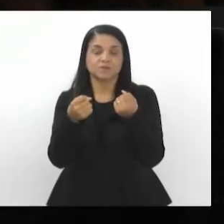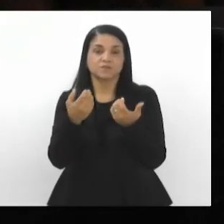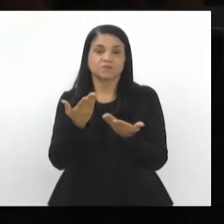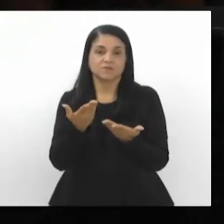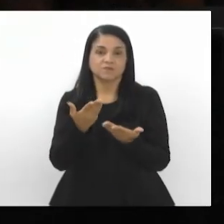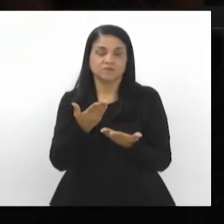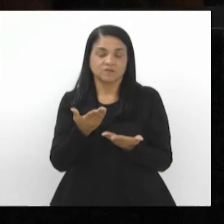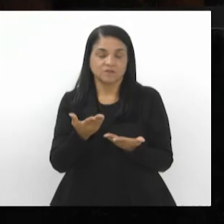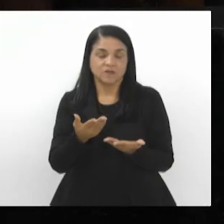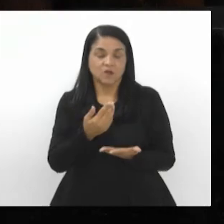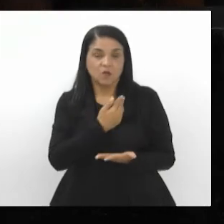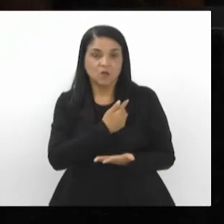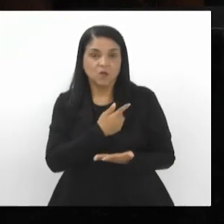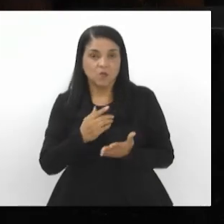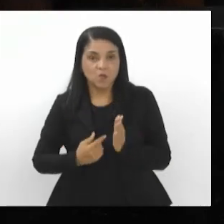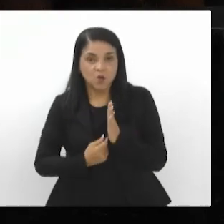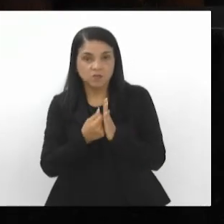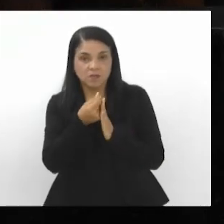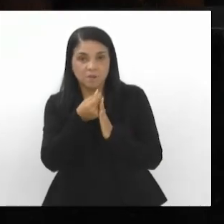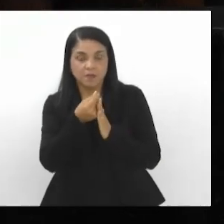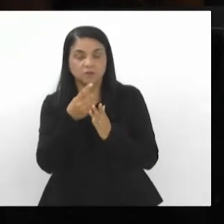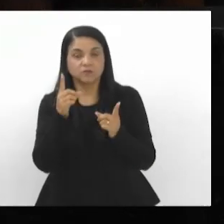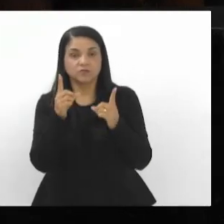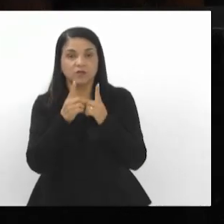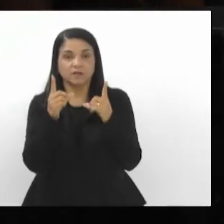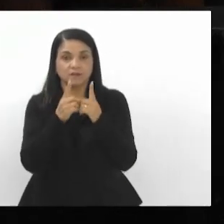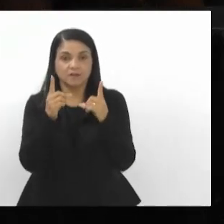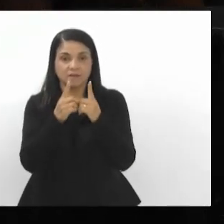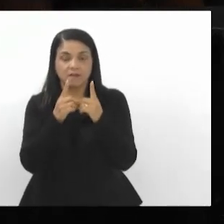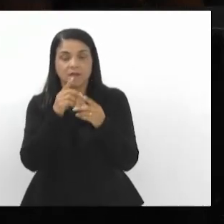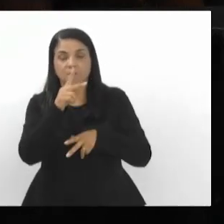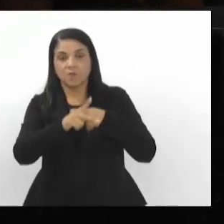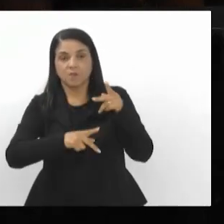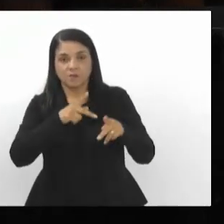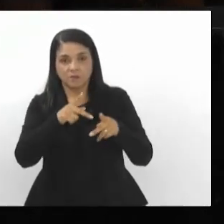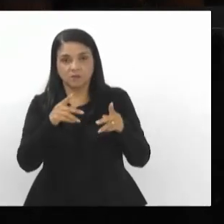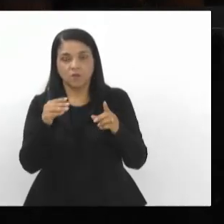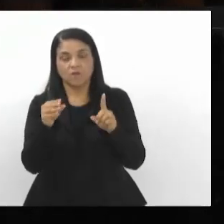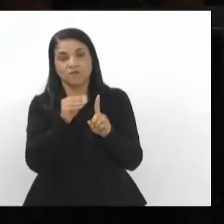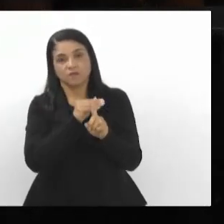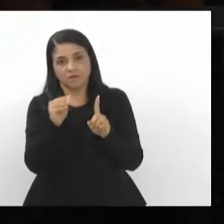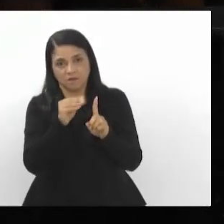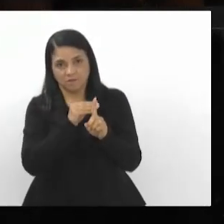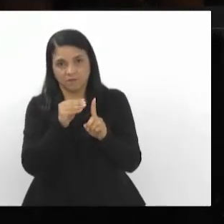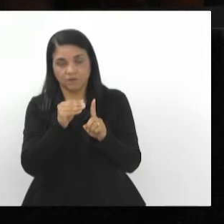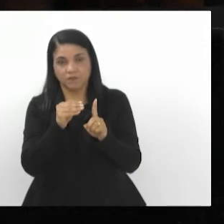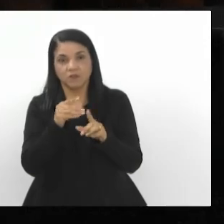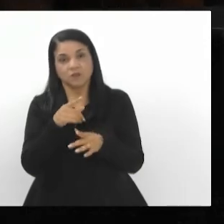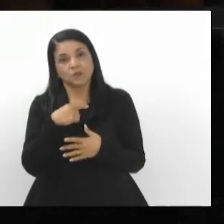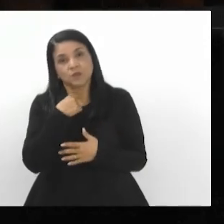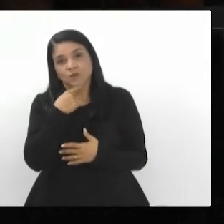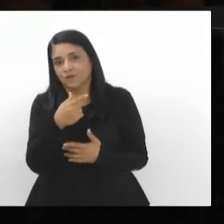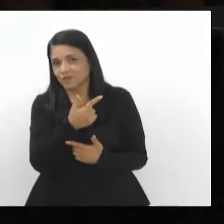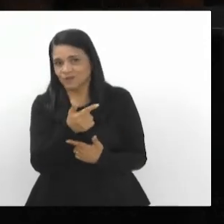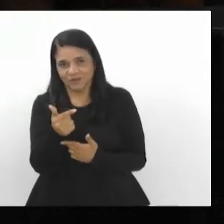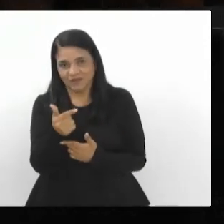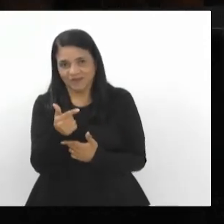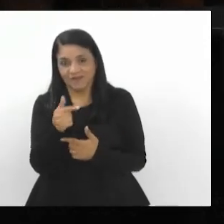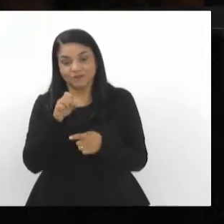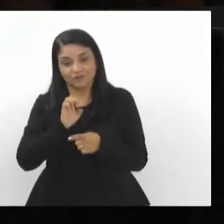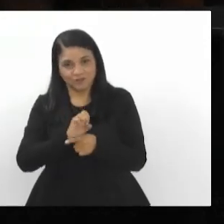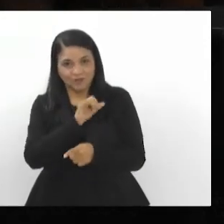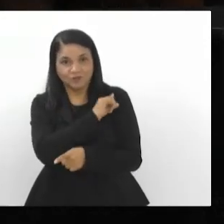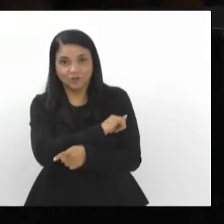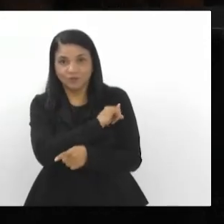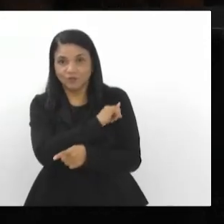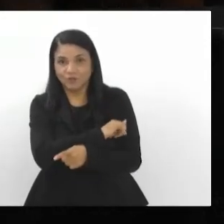do Estado e o orçamento público de atender a população mais vulnerável. E aí não tenham dúvidas, a gente está falando do Rio de Janeiro,